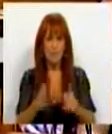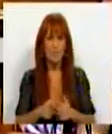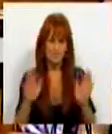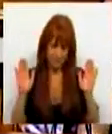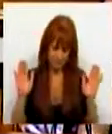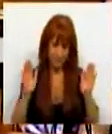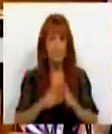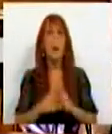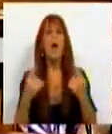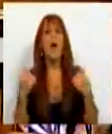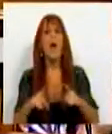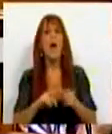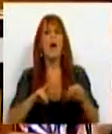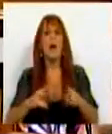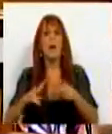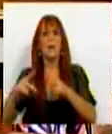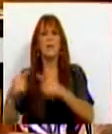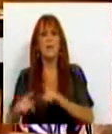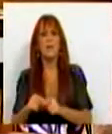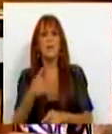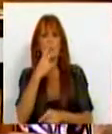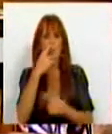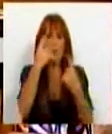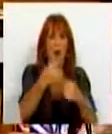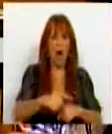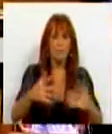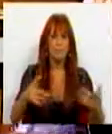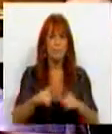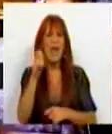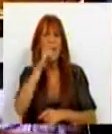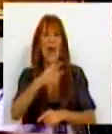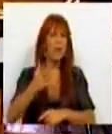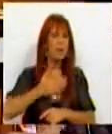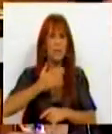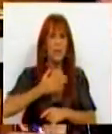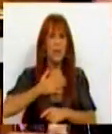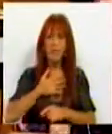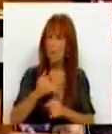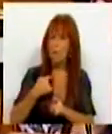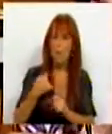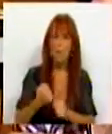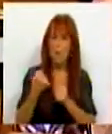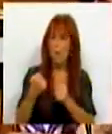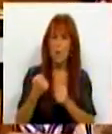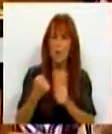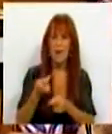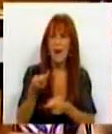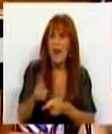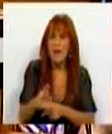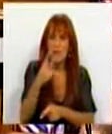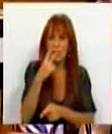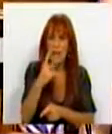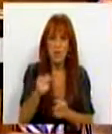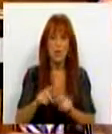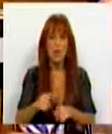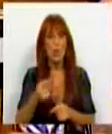Ou seja, há alternativas ao consumo de tabaco para quem não quer ou não consegue deixar de fumar.